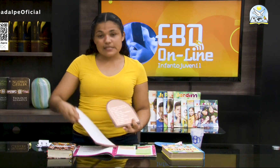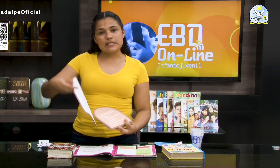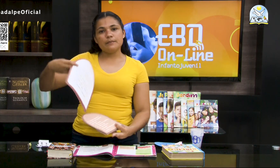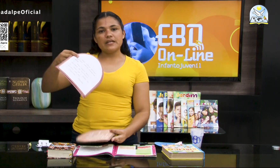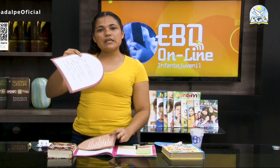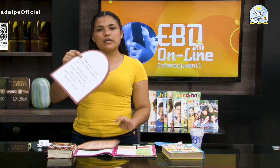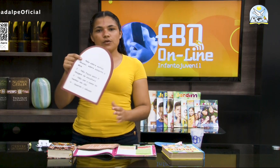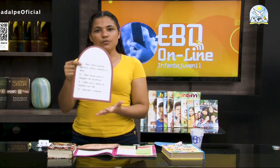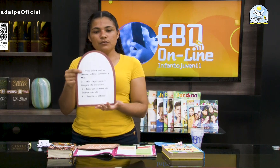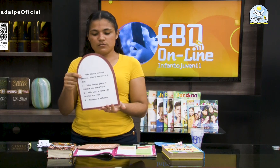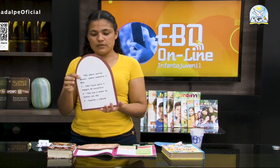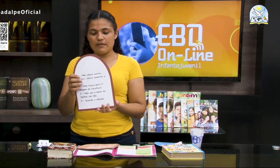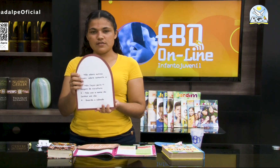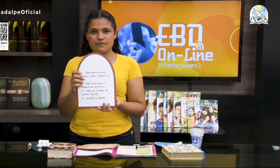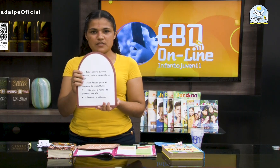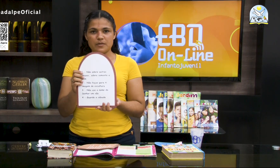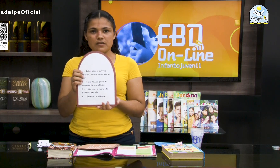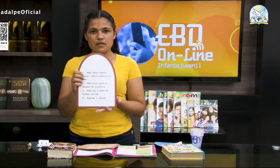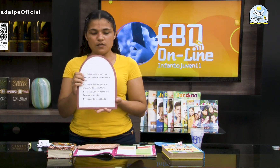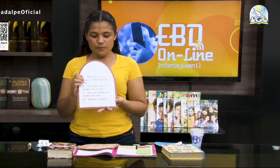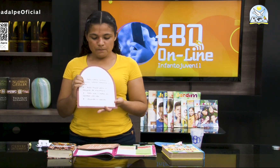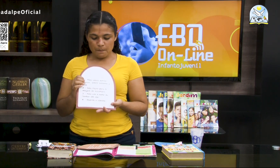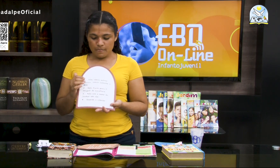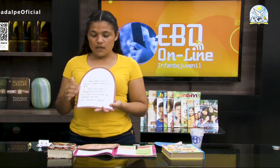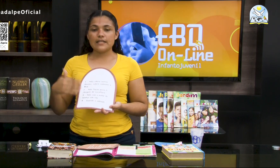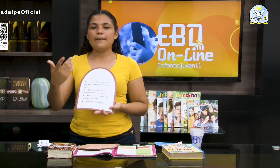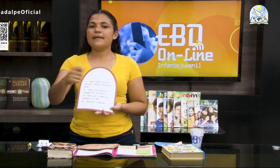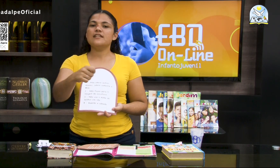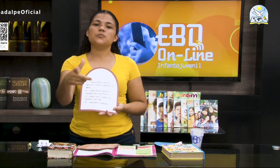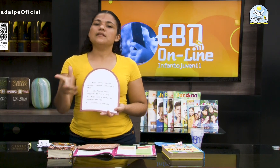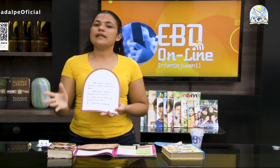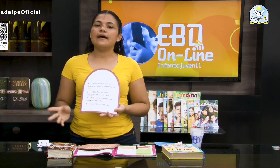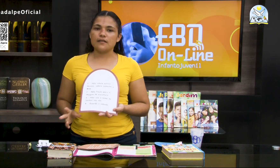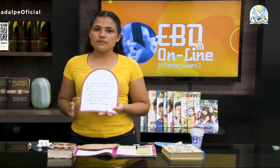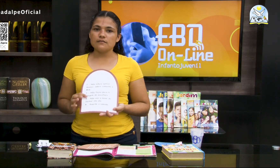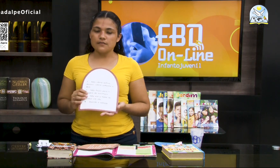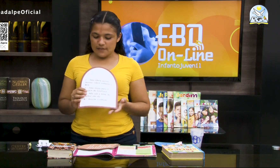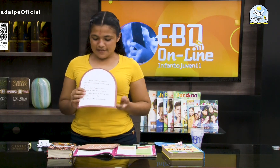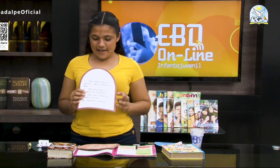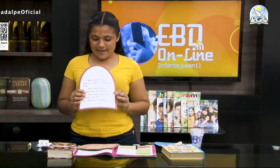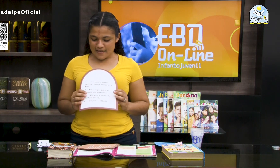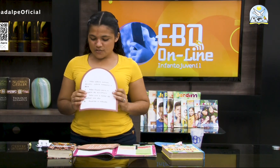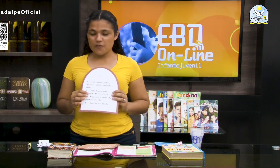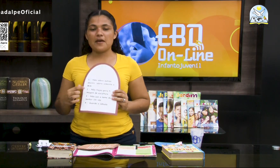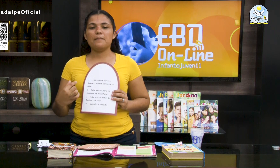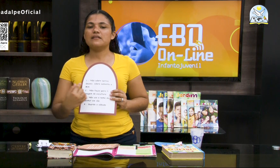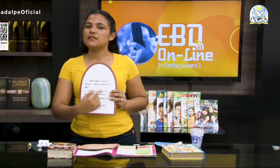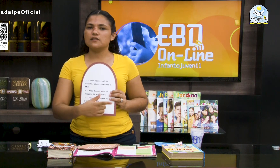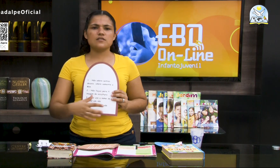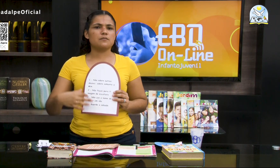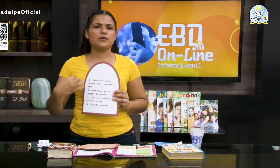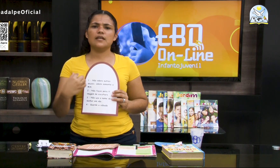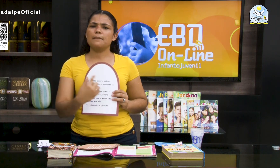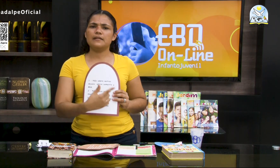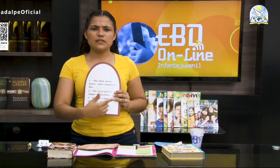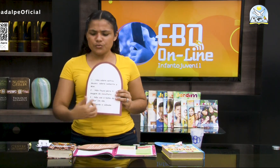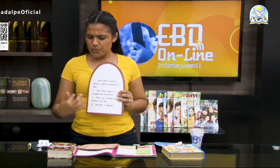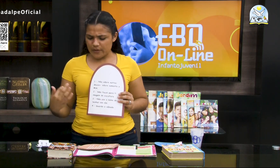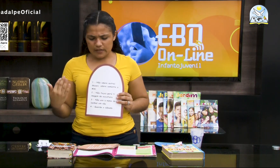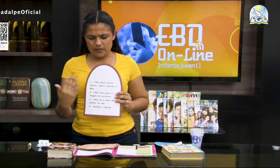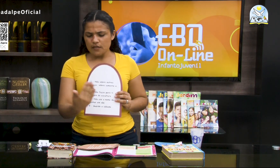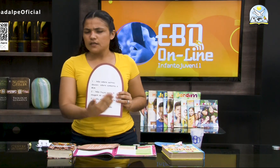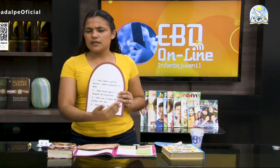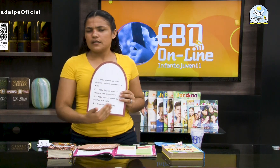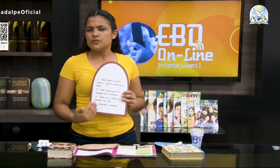fazer ele assim, branquinho, tá? Você faz branquinho e dá para eles pintarem. E aí eles vão repetindo, você pode ir repetindo